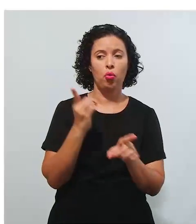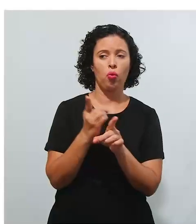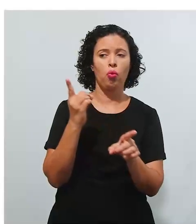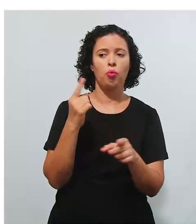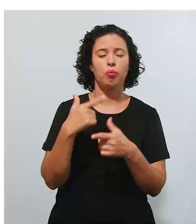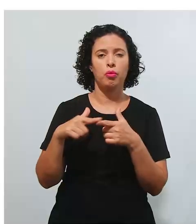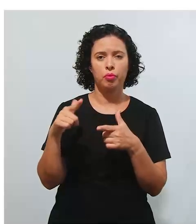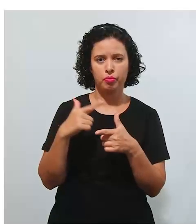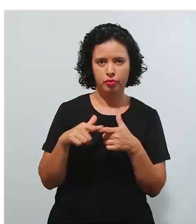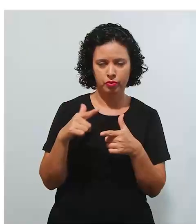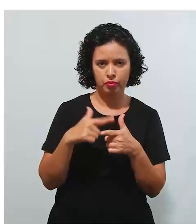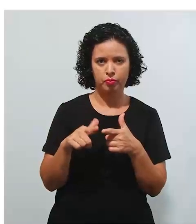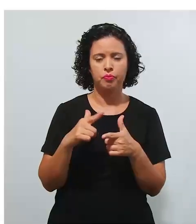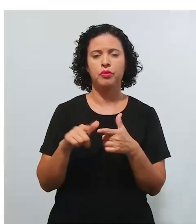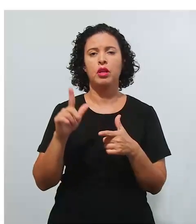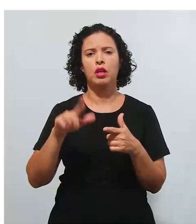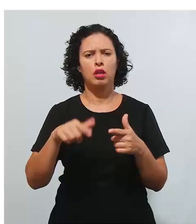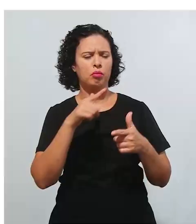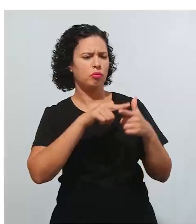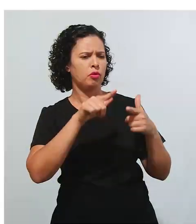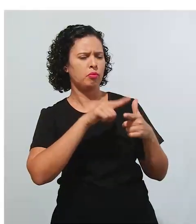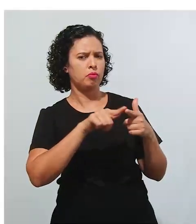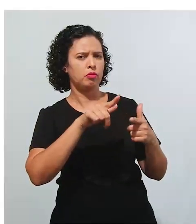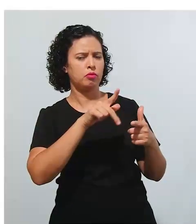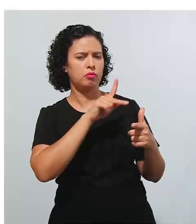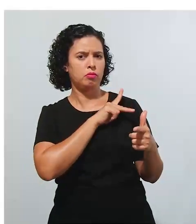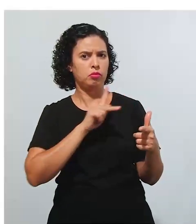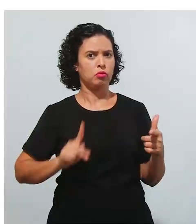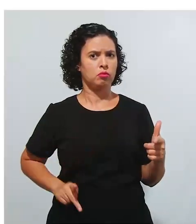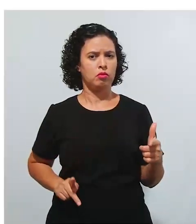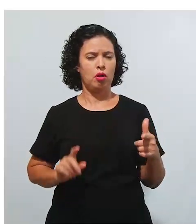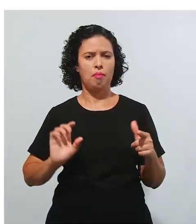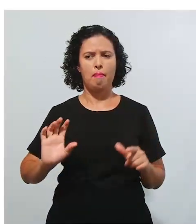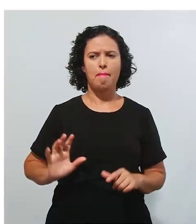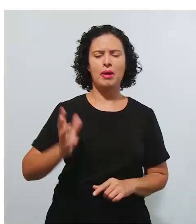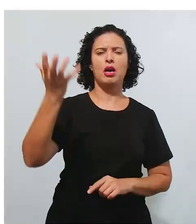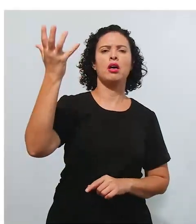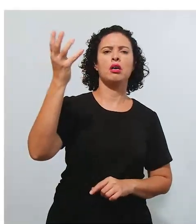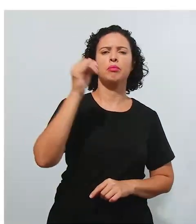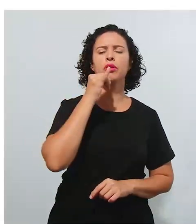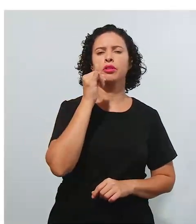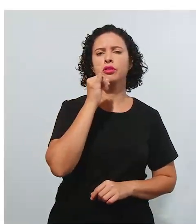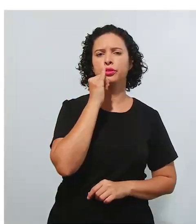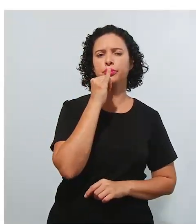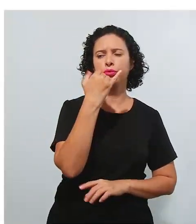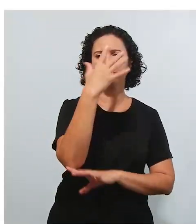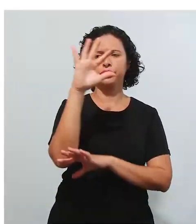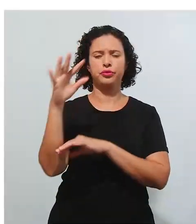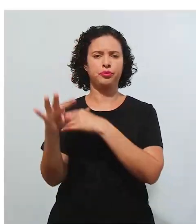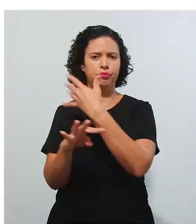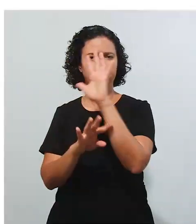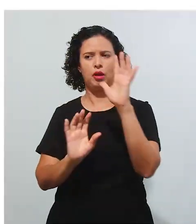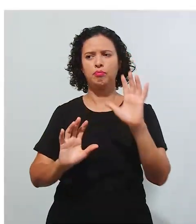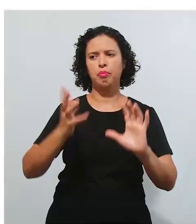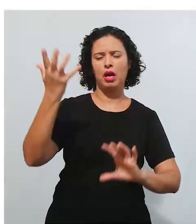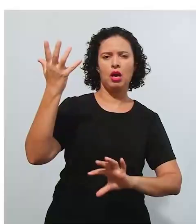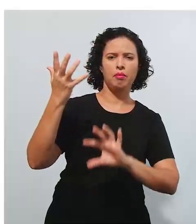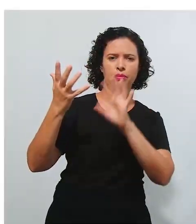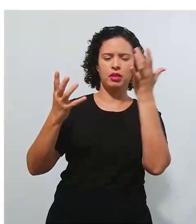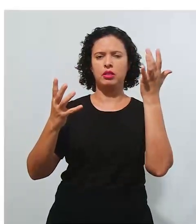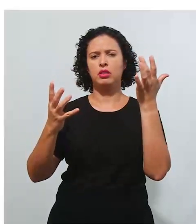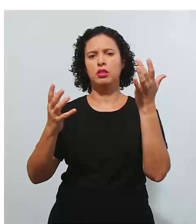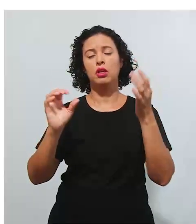problema. O problema público pode ser súbito, como um acidente ambiental, ou pode ocorrer ao longo